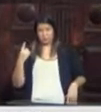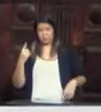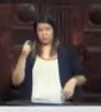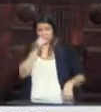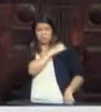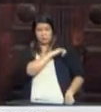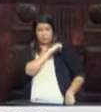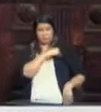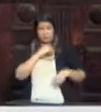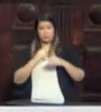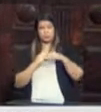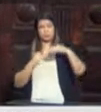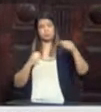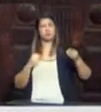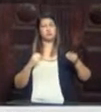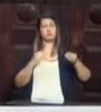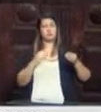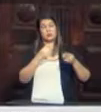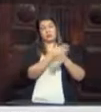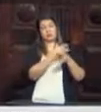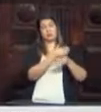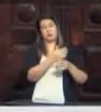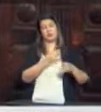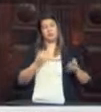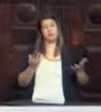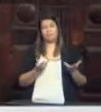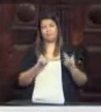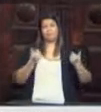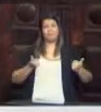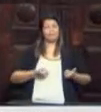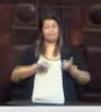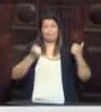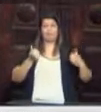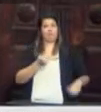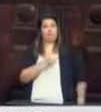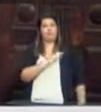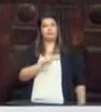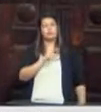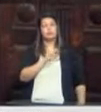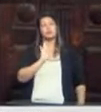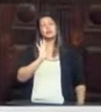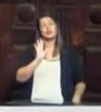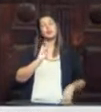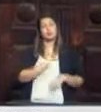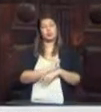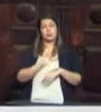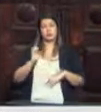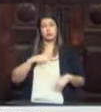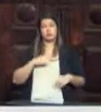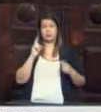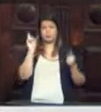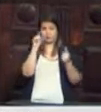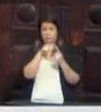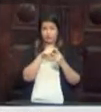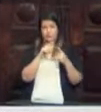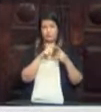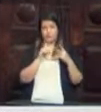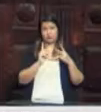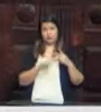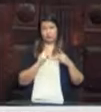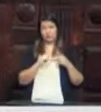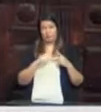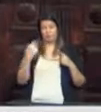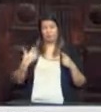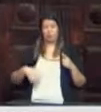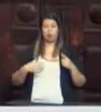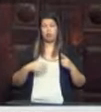cidade tão maravilhosa assim. Mas o Estado tinha duas metas com as Olimpíadas. Uma fez de forma desastrada,